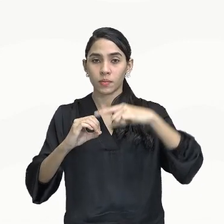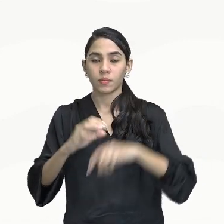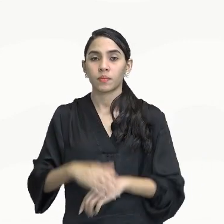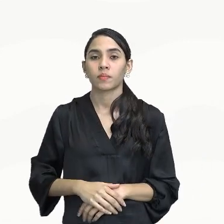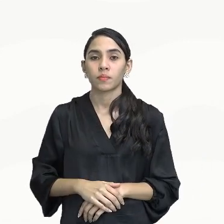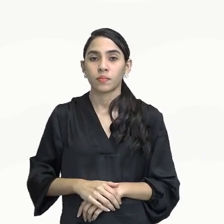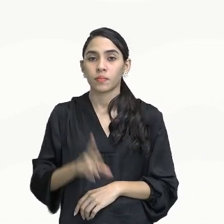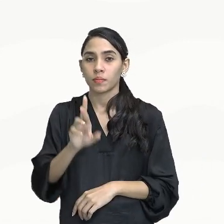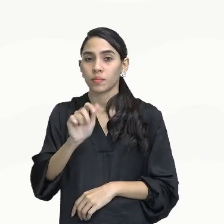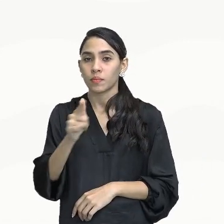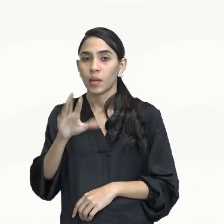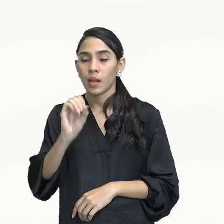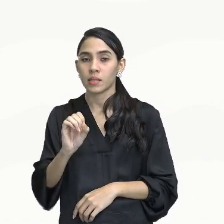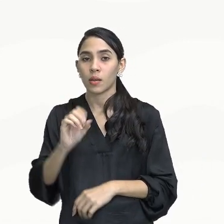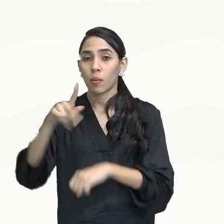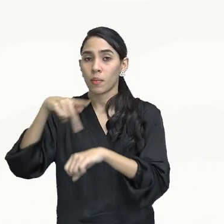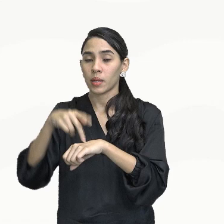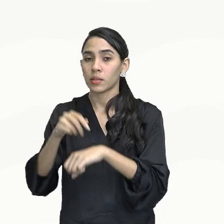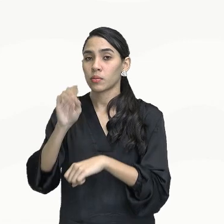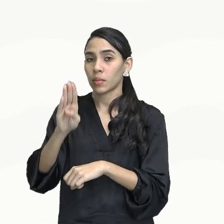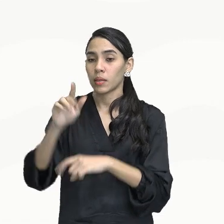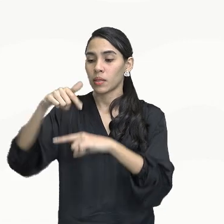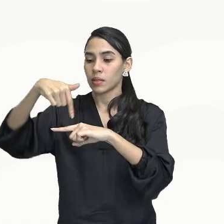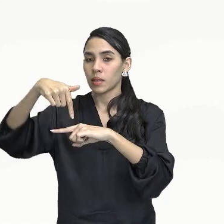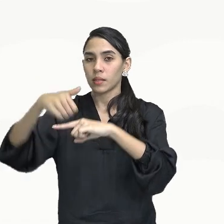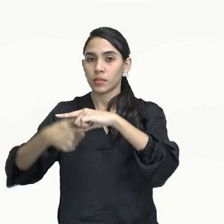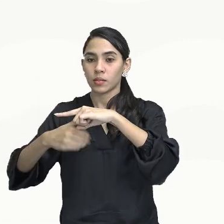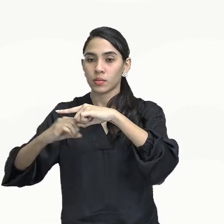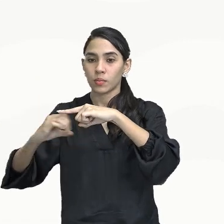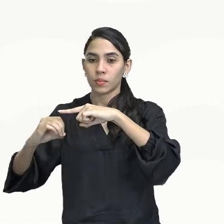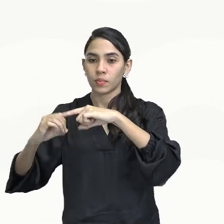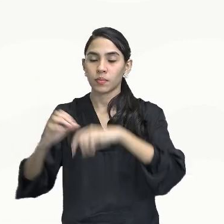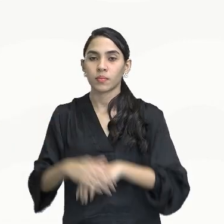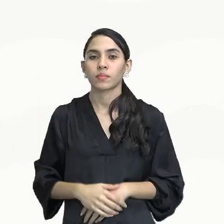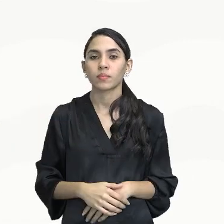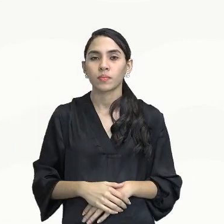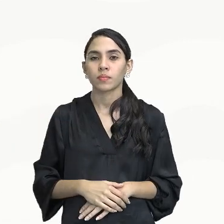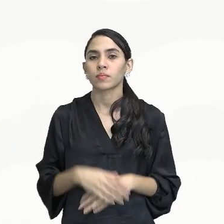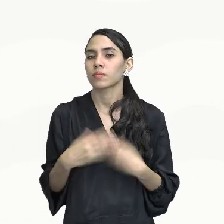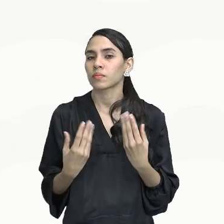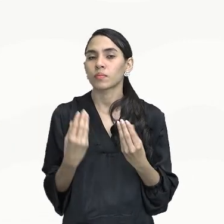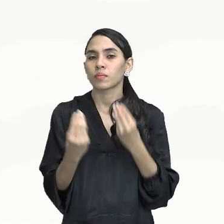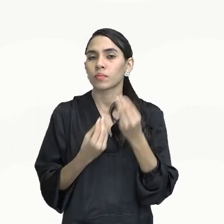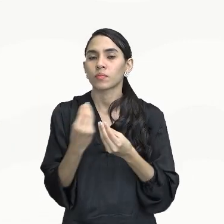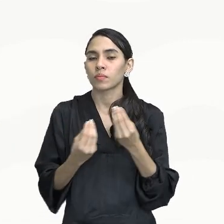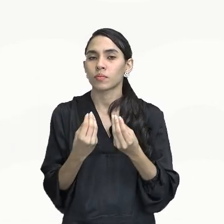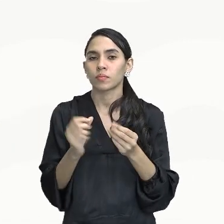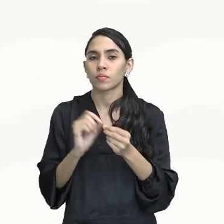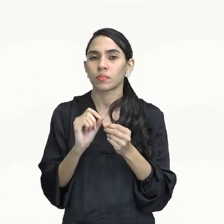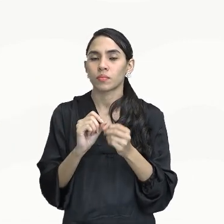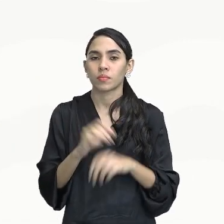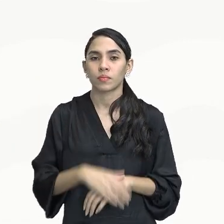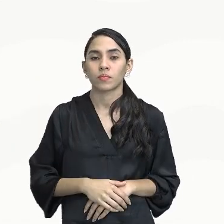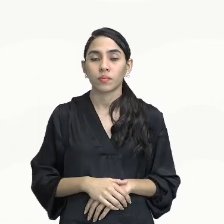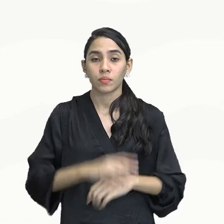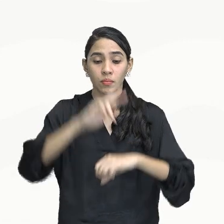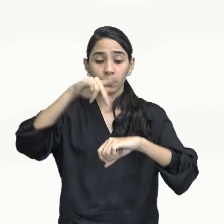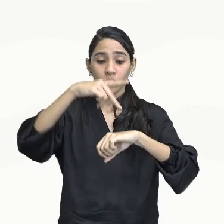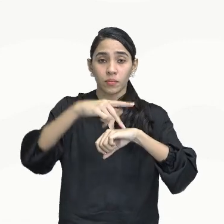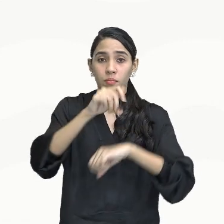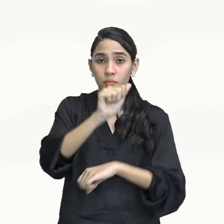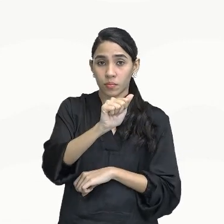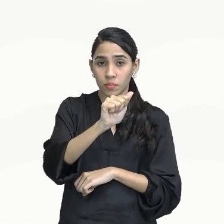razão para o país B é 7 sobre 100. E o que a gente pode concluir? Que o país